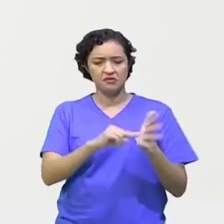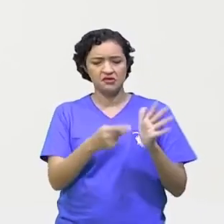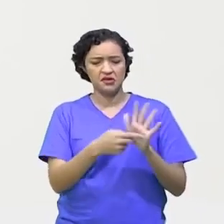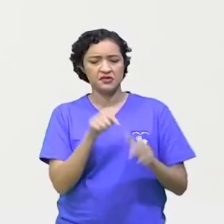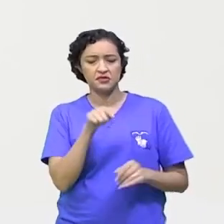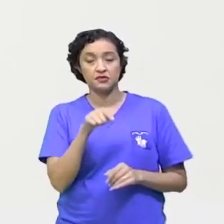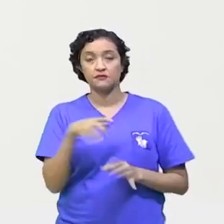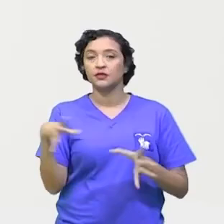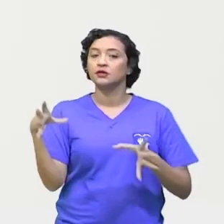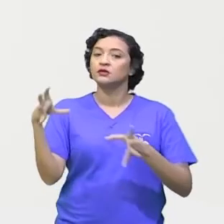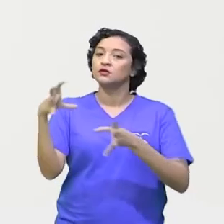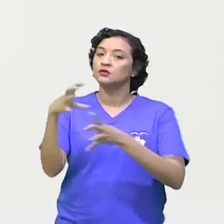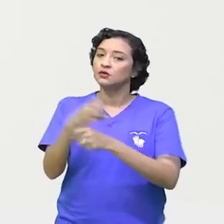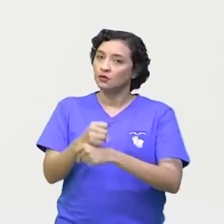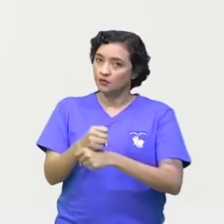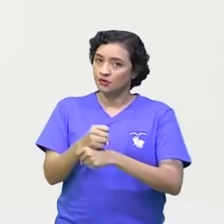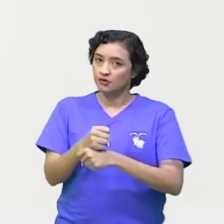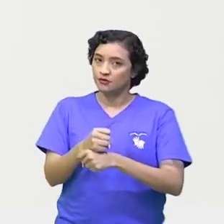é soma